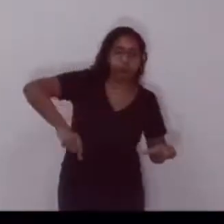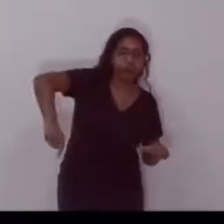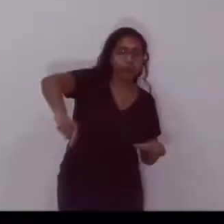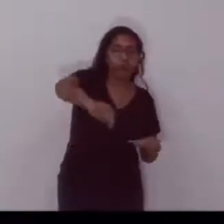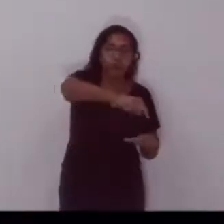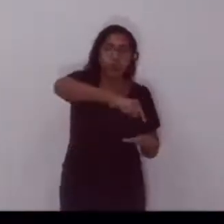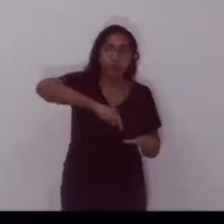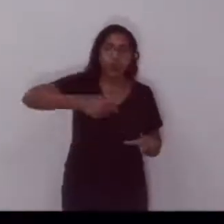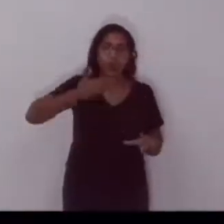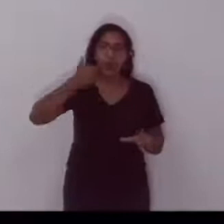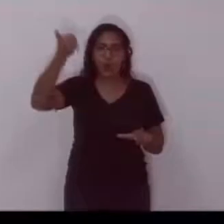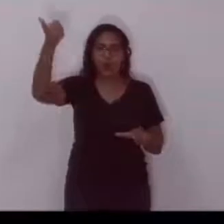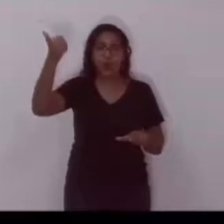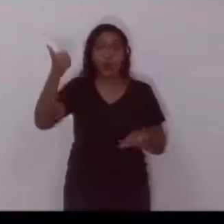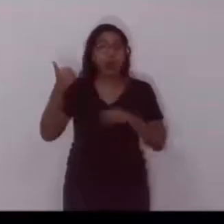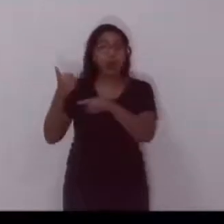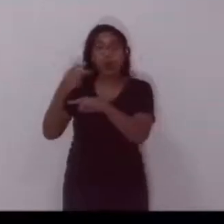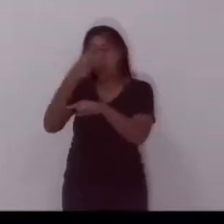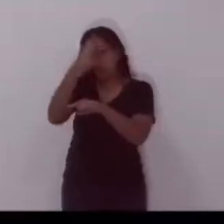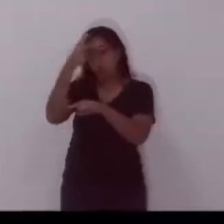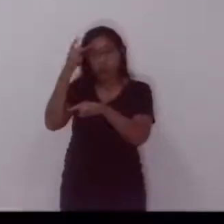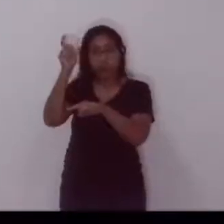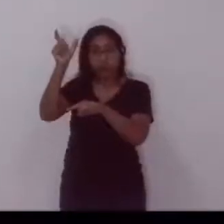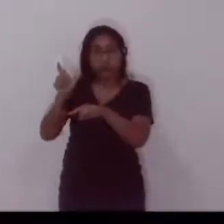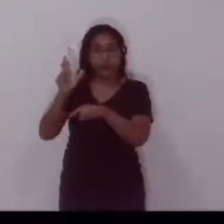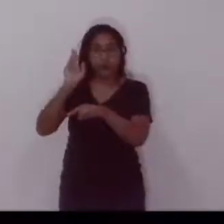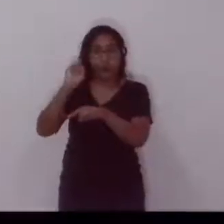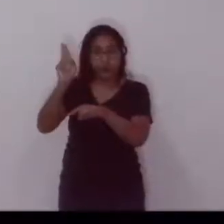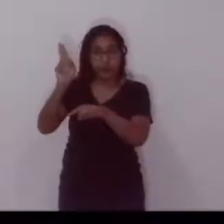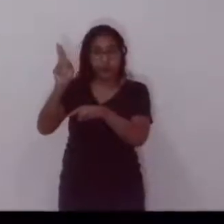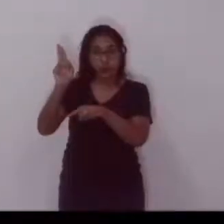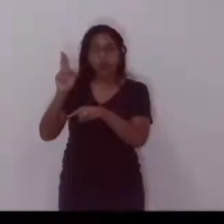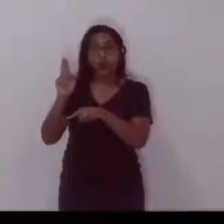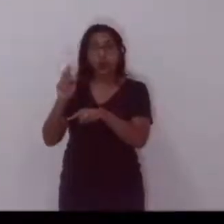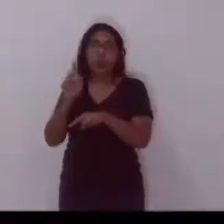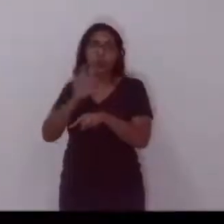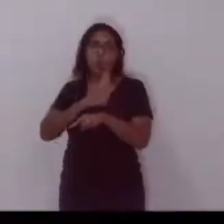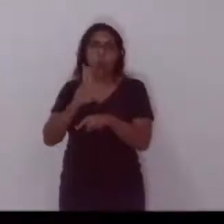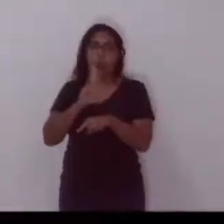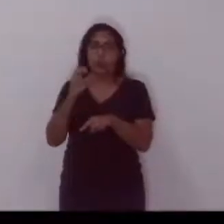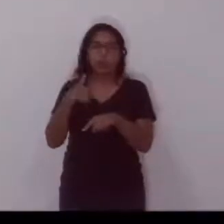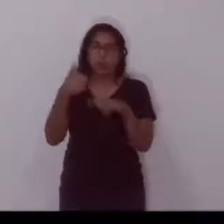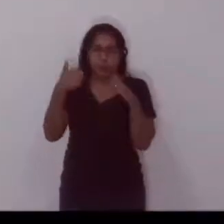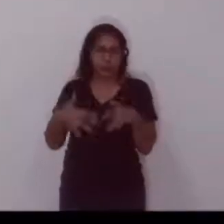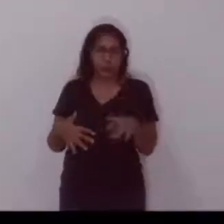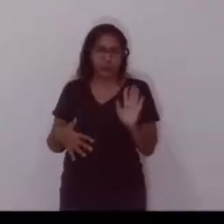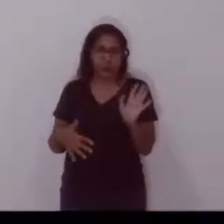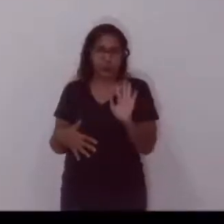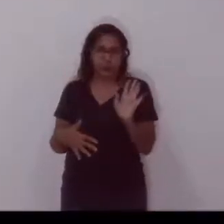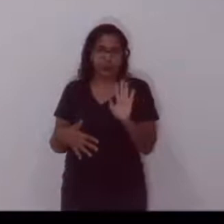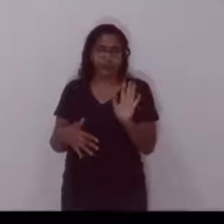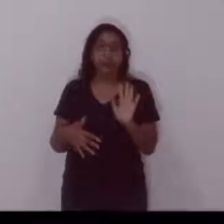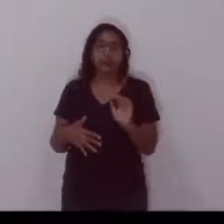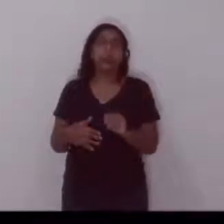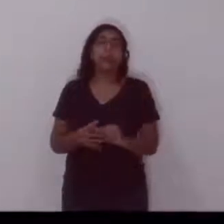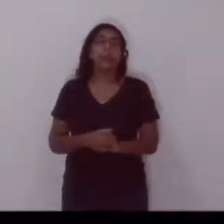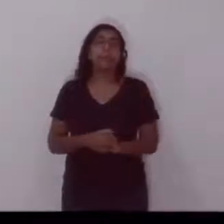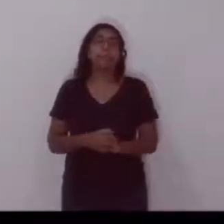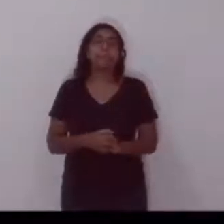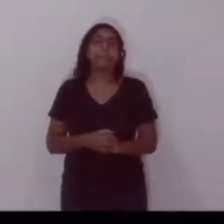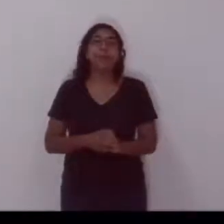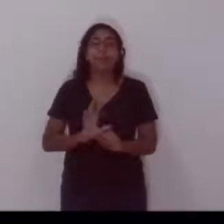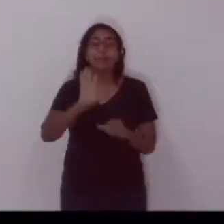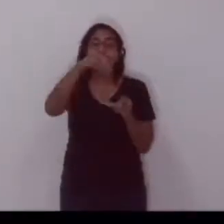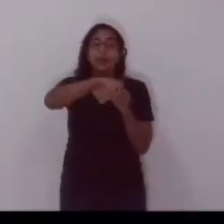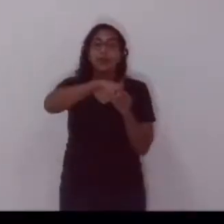eu vou preservar o nome dele, porque sou testemunha do quanto que ele tem trabalhado, e eu não quero perder os aliados que querem trabalhar dentro da